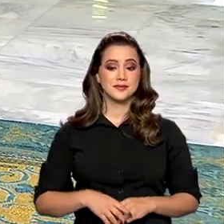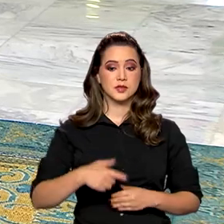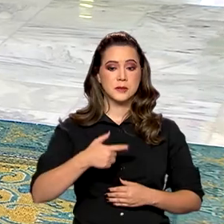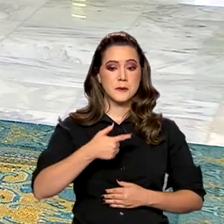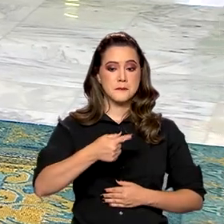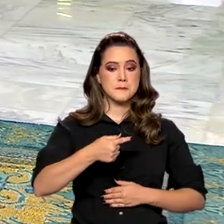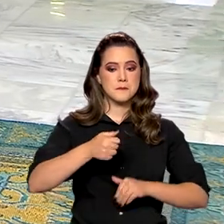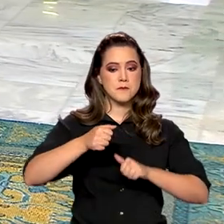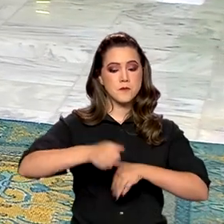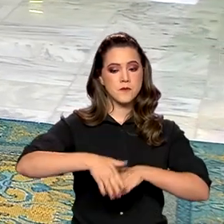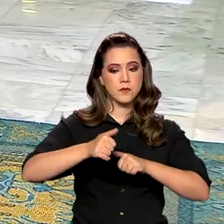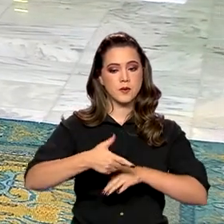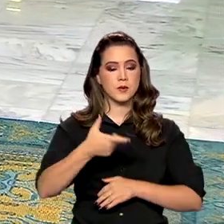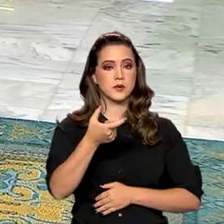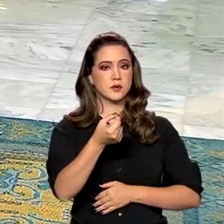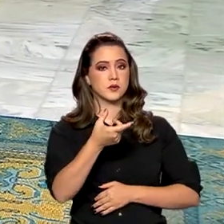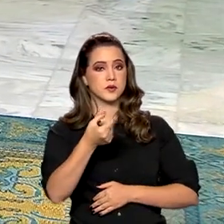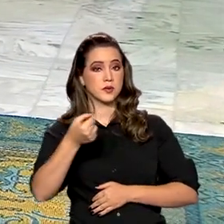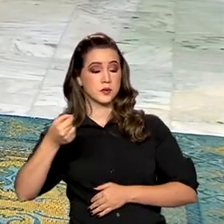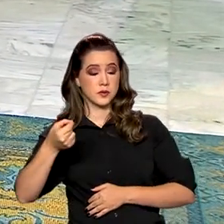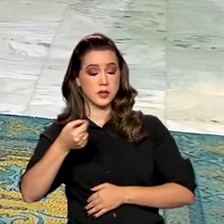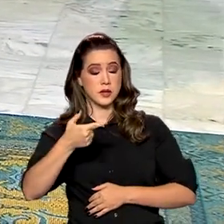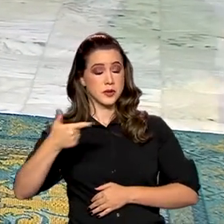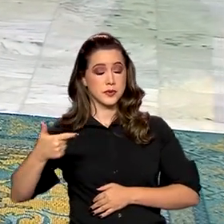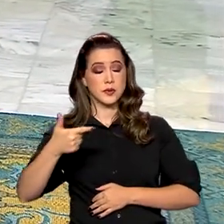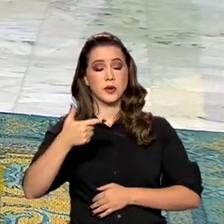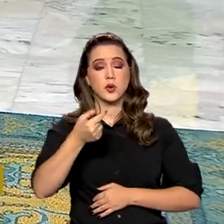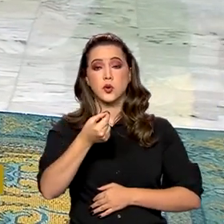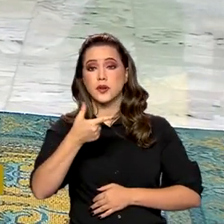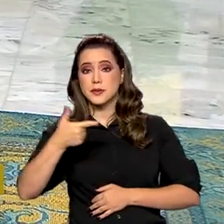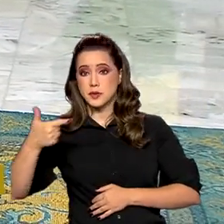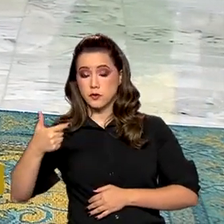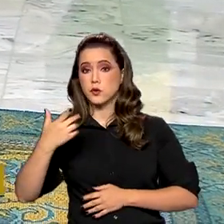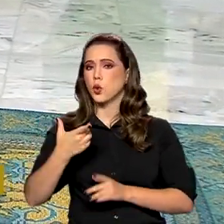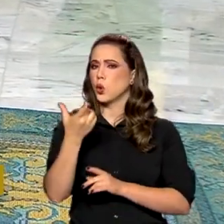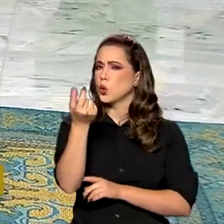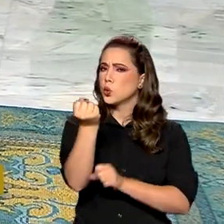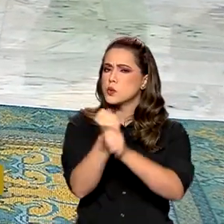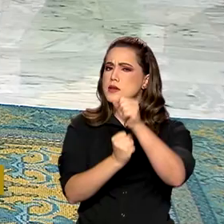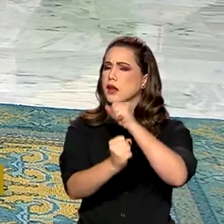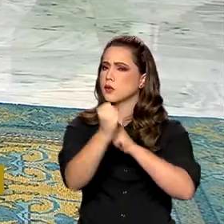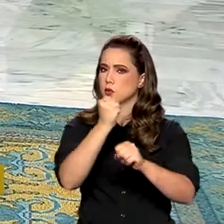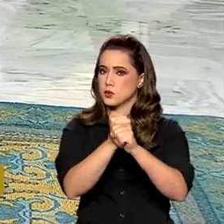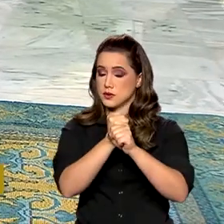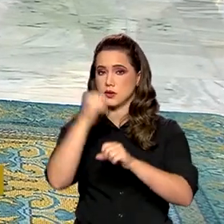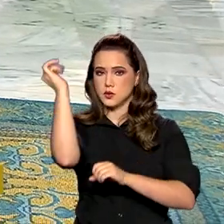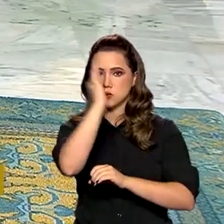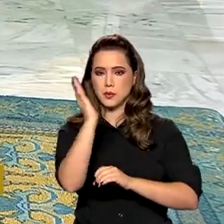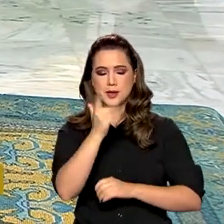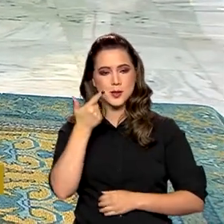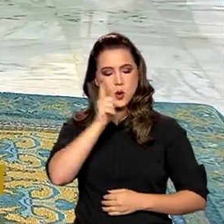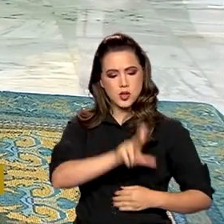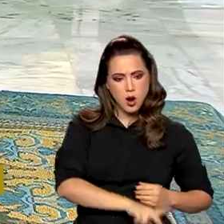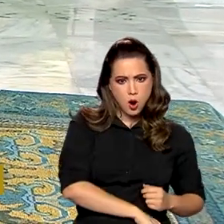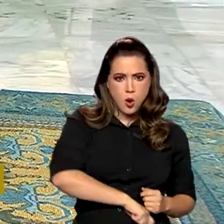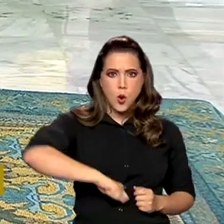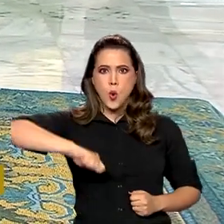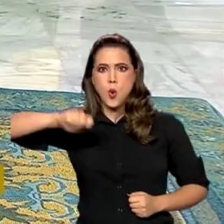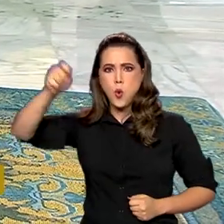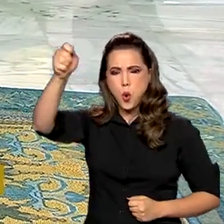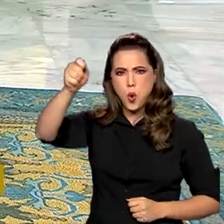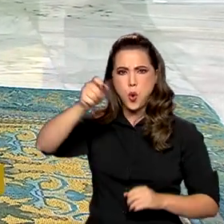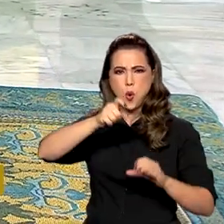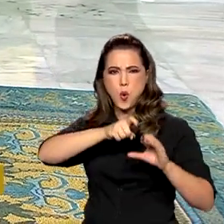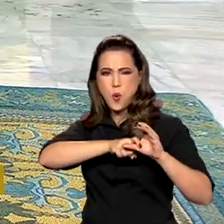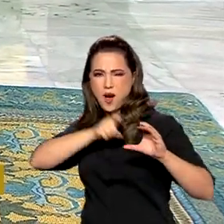7 de setembro de 2022. Há 200 anos, o Brasil conquistava sua independência. E hoje, depois de